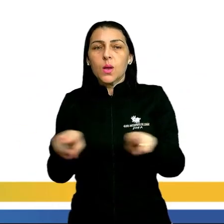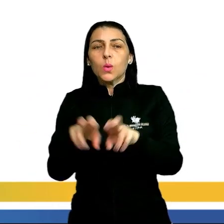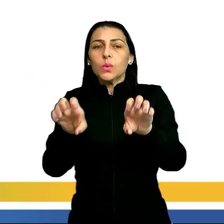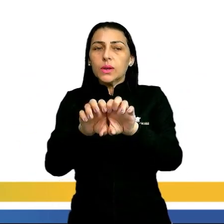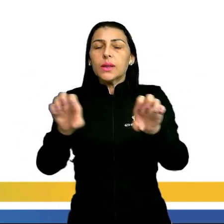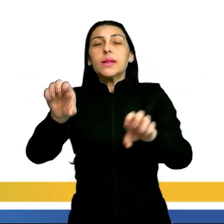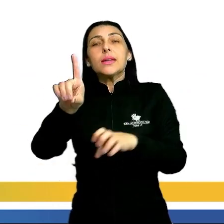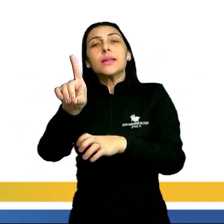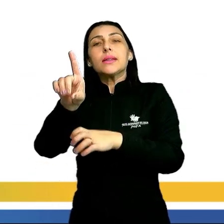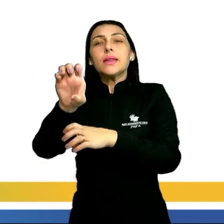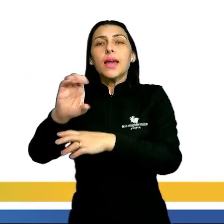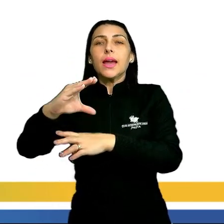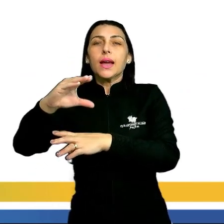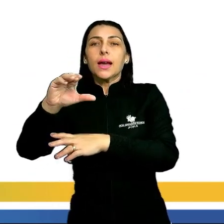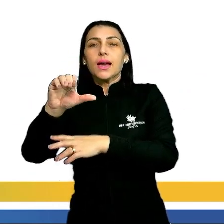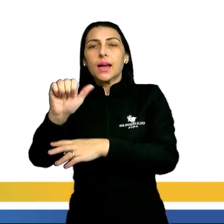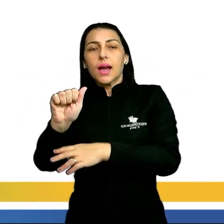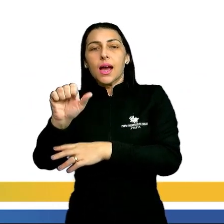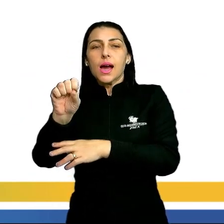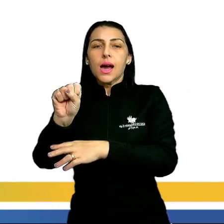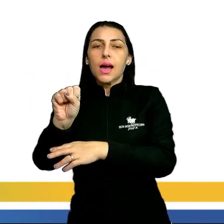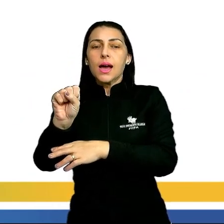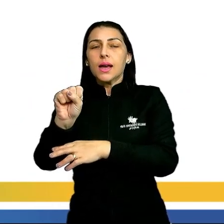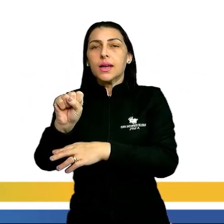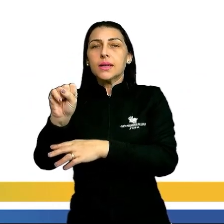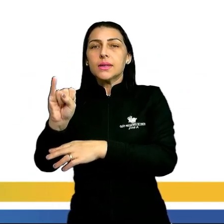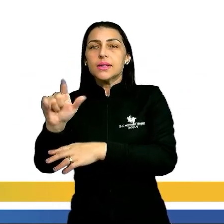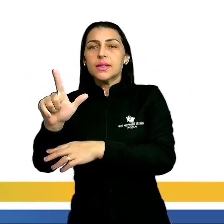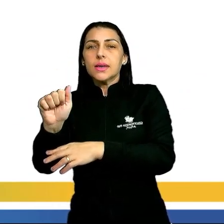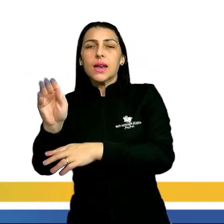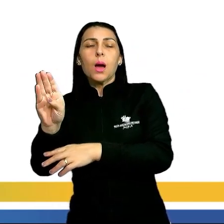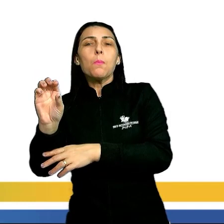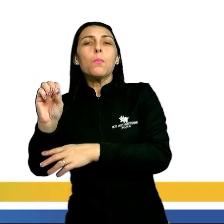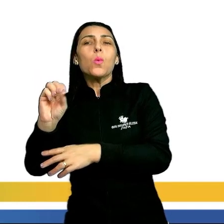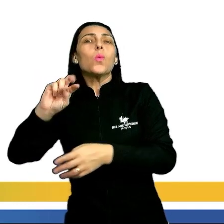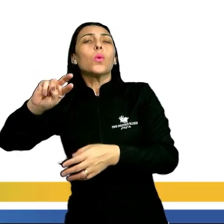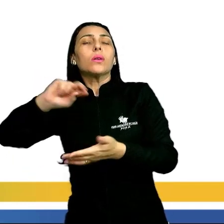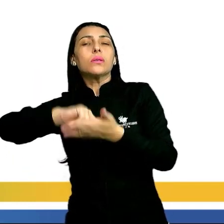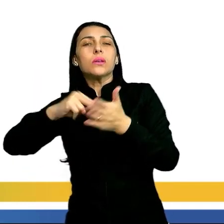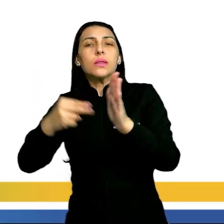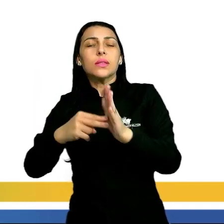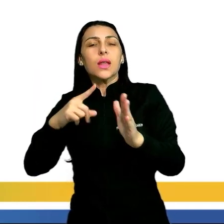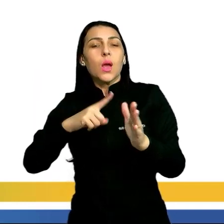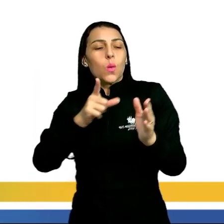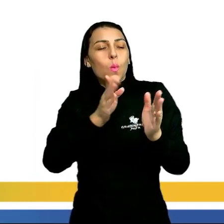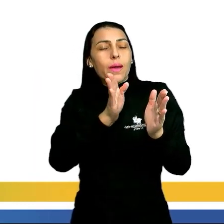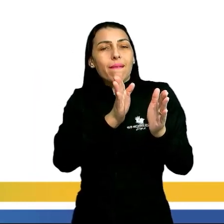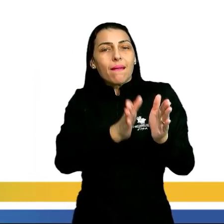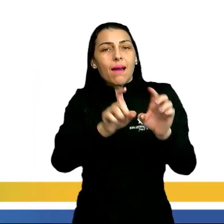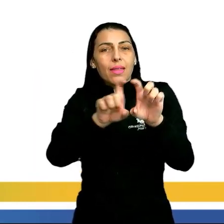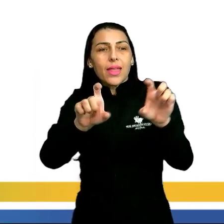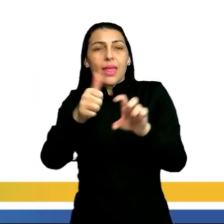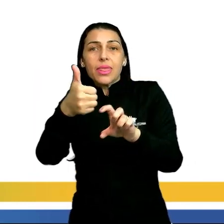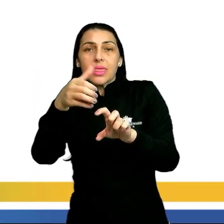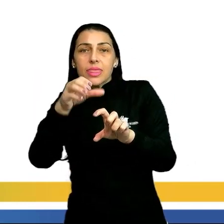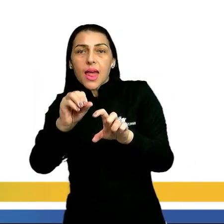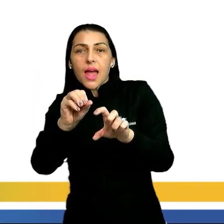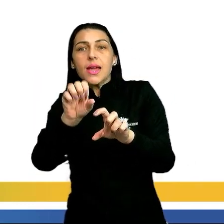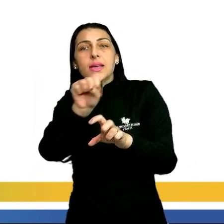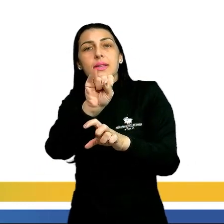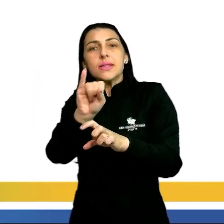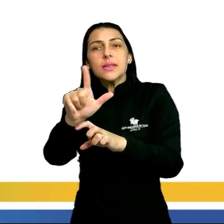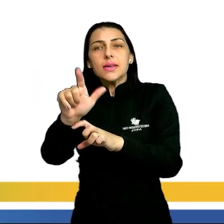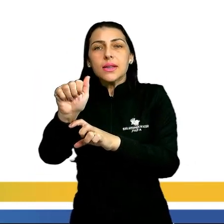segue o esquema decassílabo. O que é esse esquema decassílabo? É quando eu tenho em cada verso 10 sílabas,